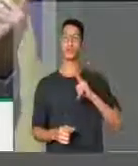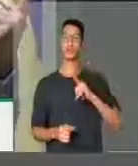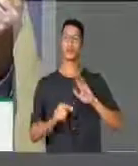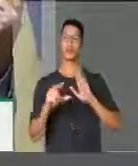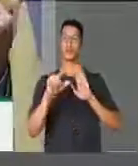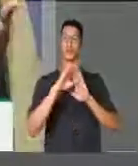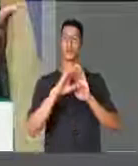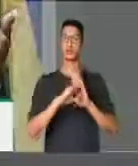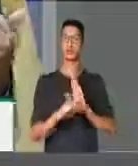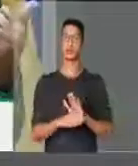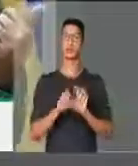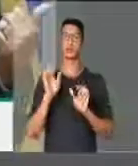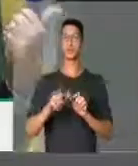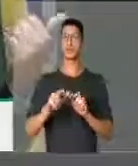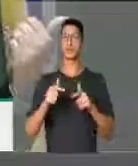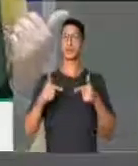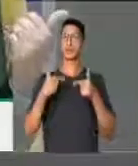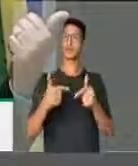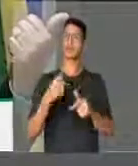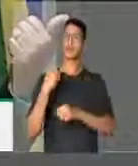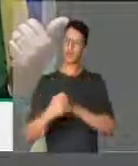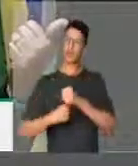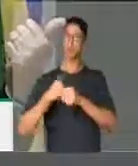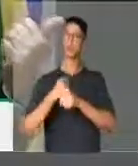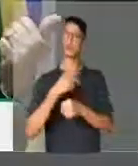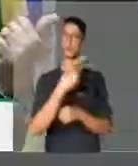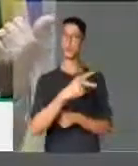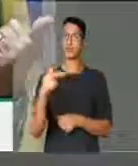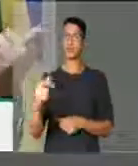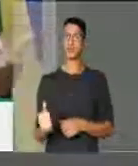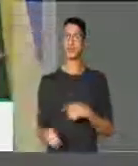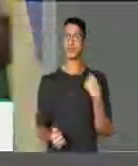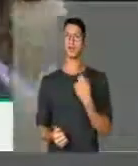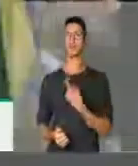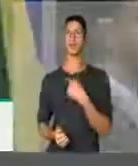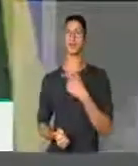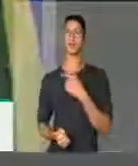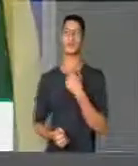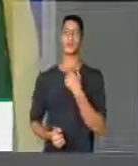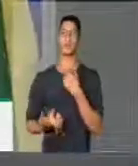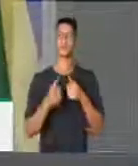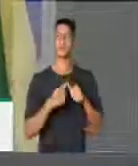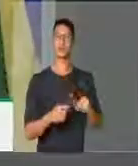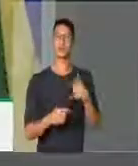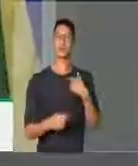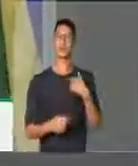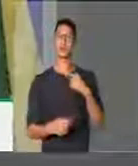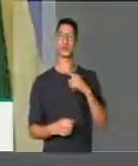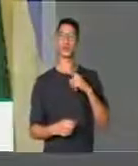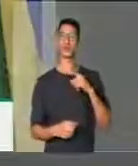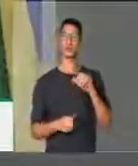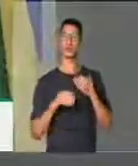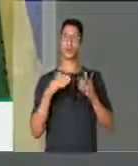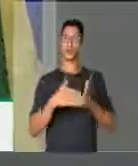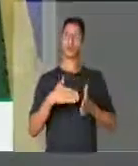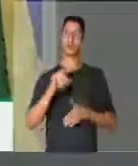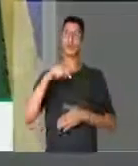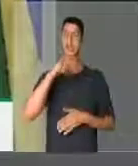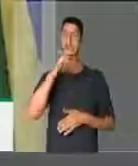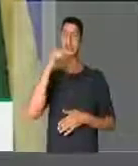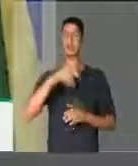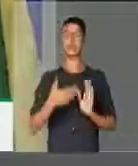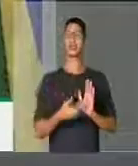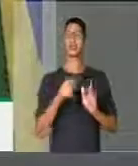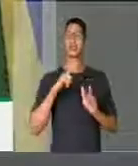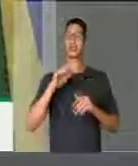esse dispositivo. É uma luta de muitos anos deles. Nós não estamos... Eu tenho um embate, ninguém aqui na